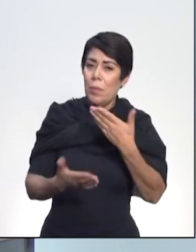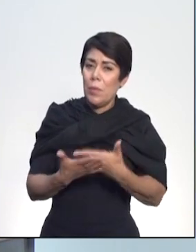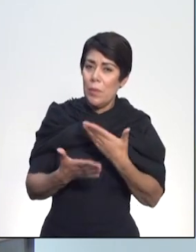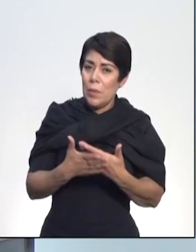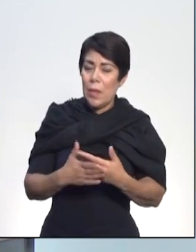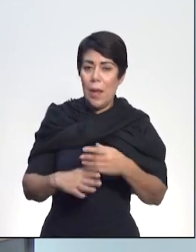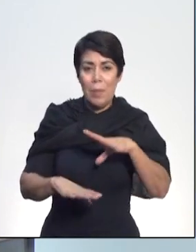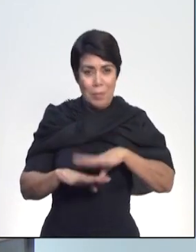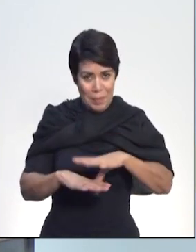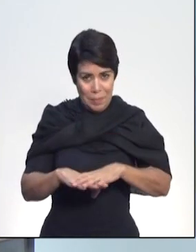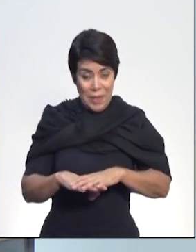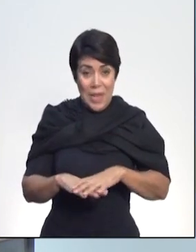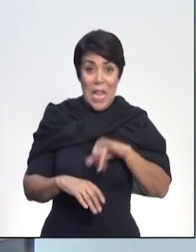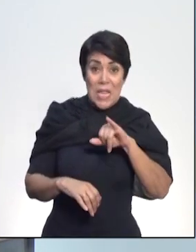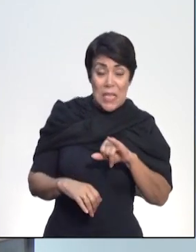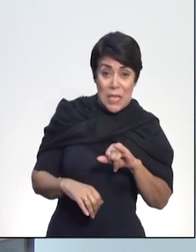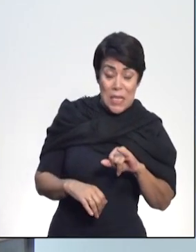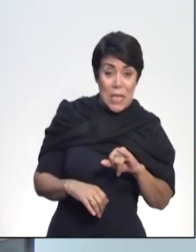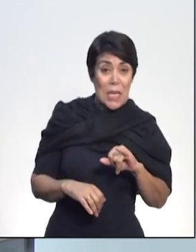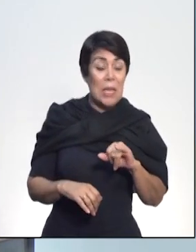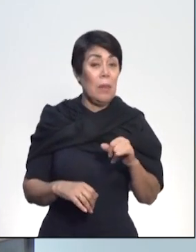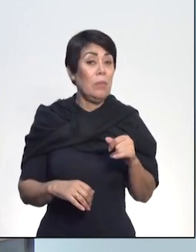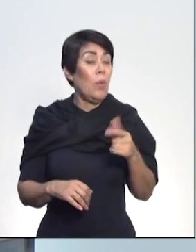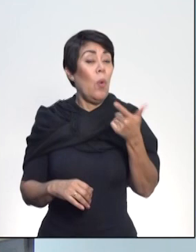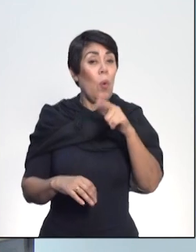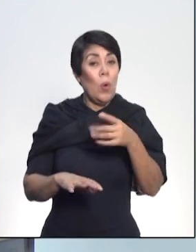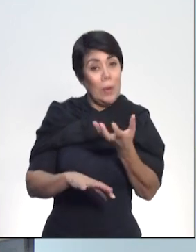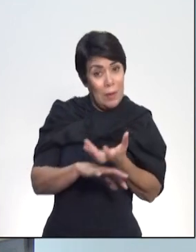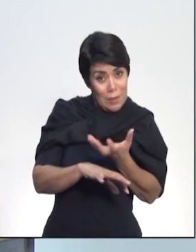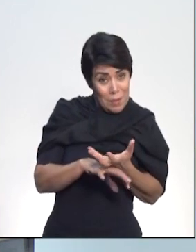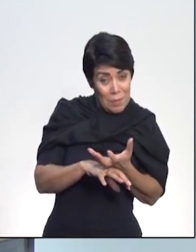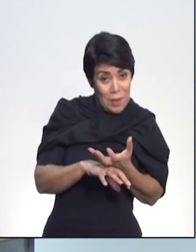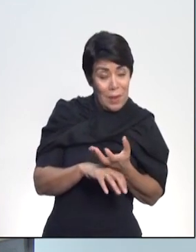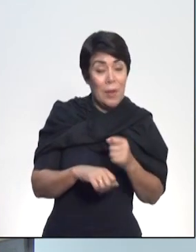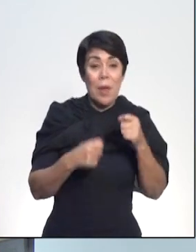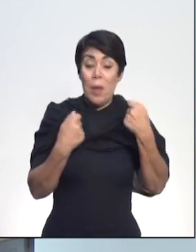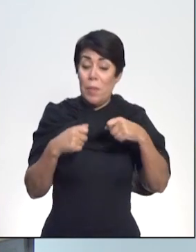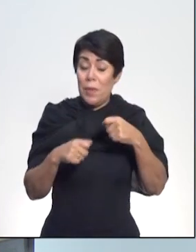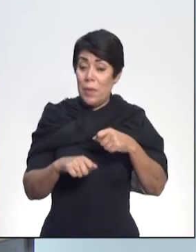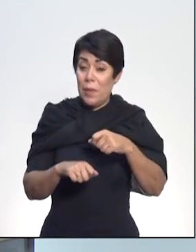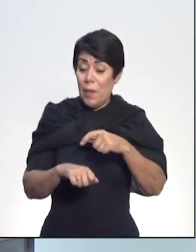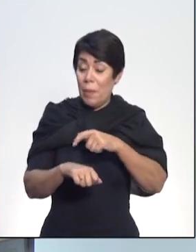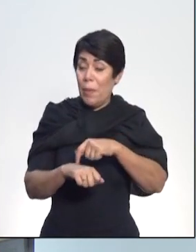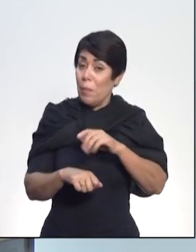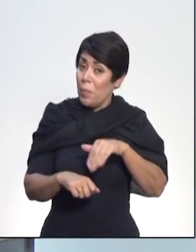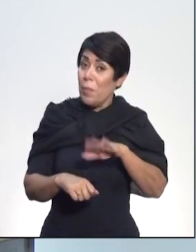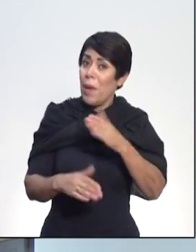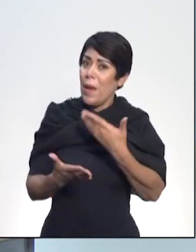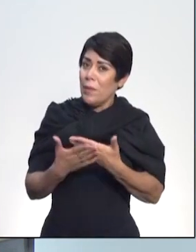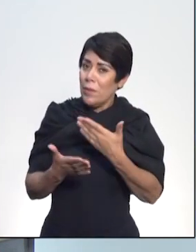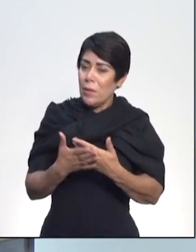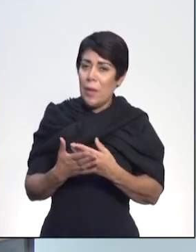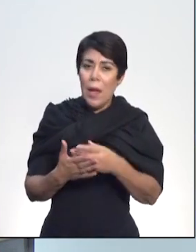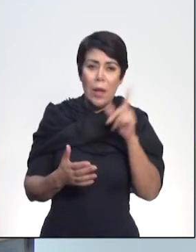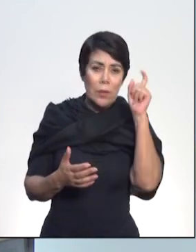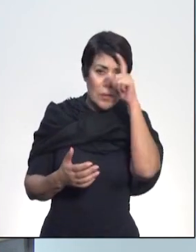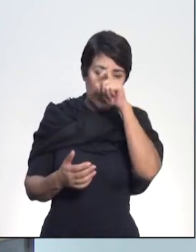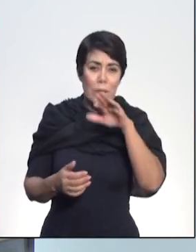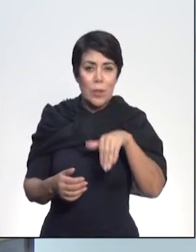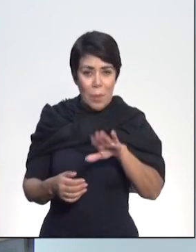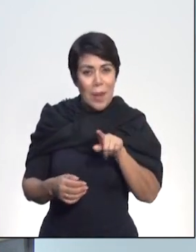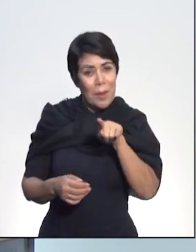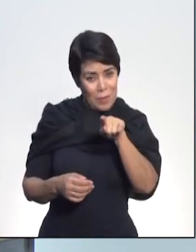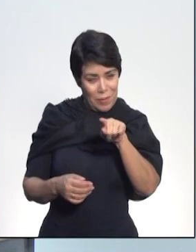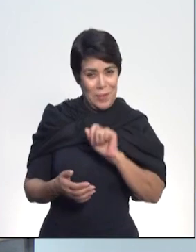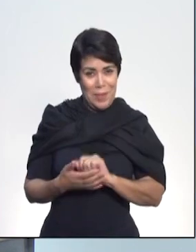maior é em gramática, é importante que você dedique um pouquinho mais de tempo na gramática. Eu vou compartilhar